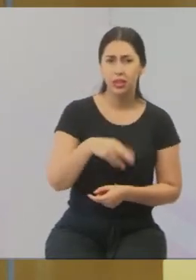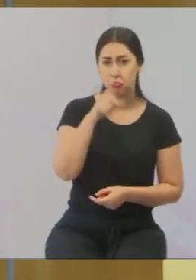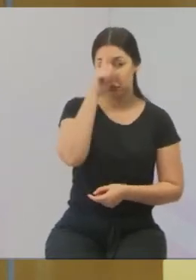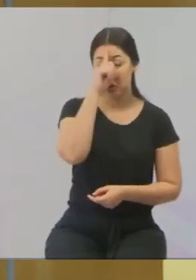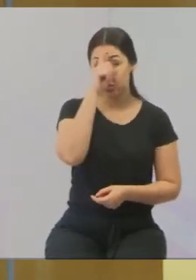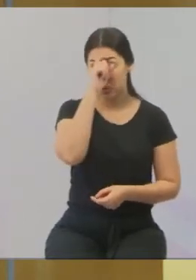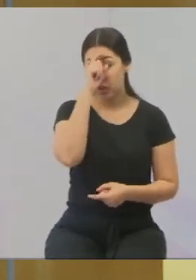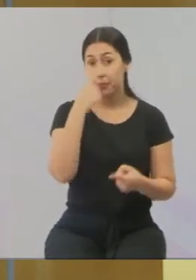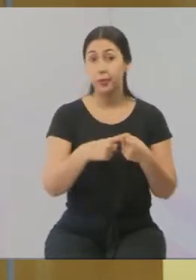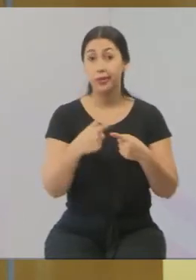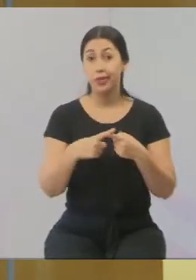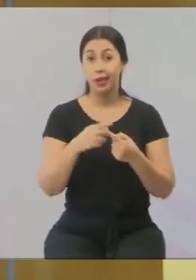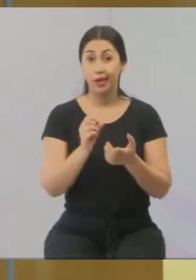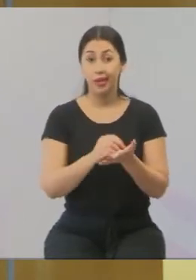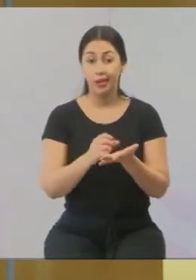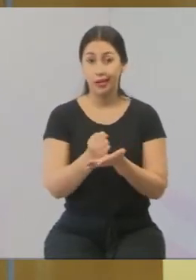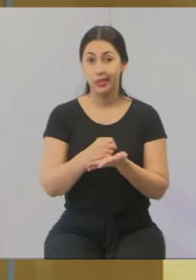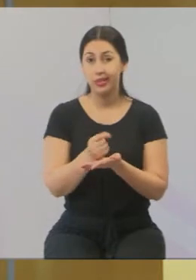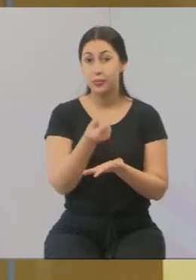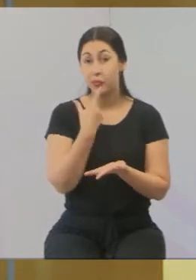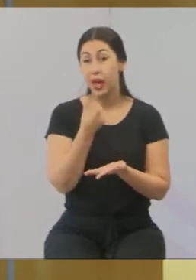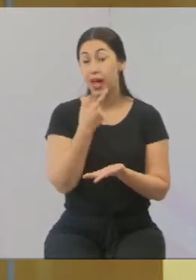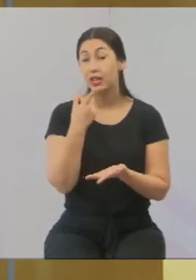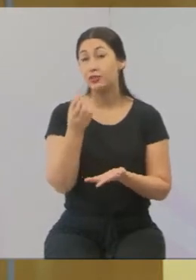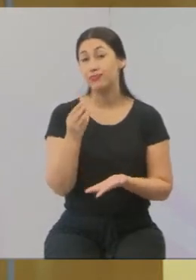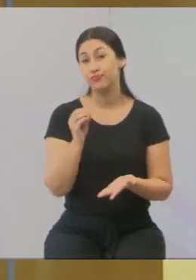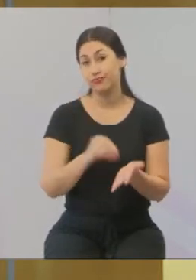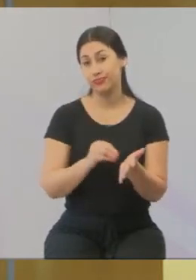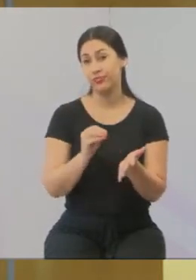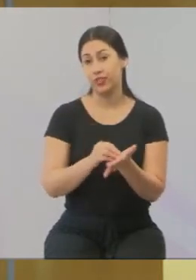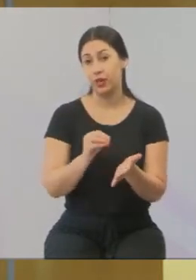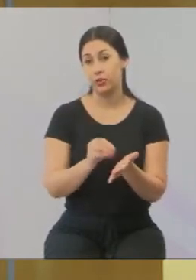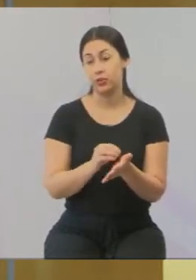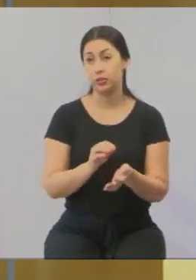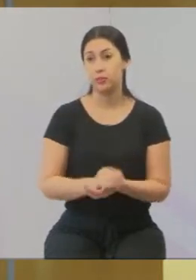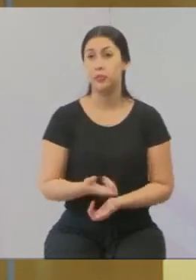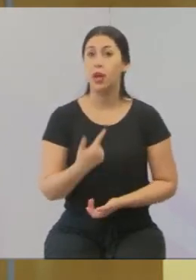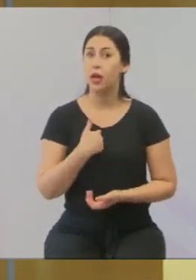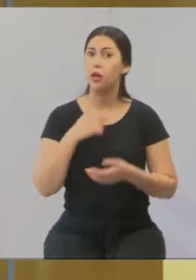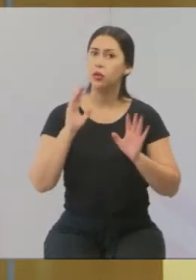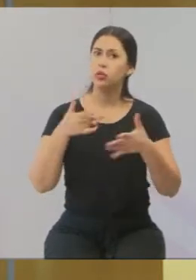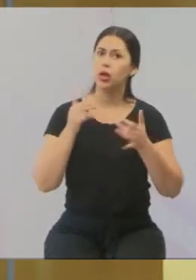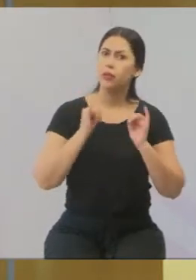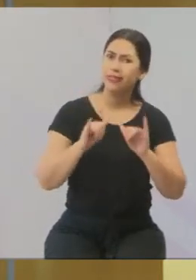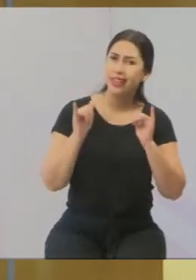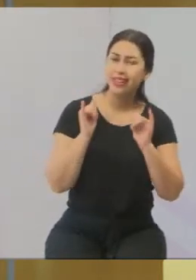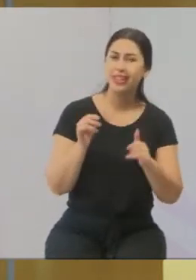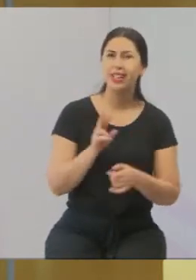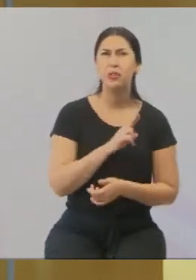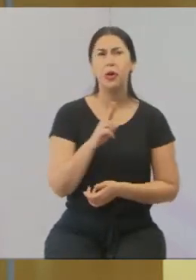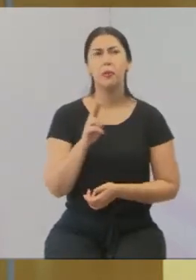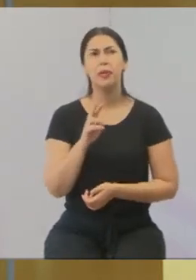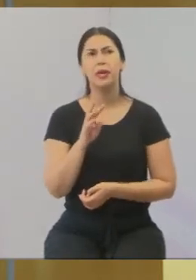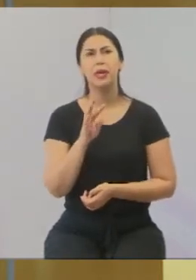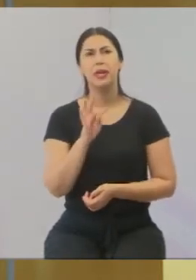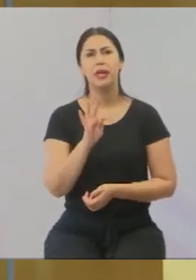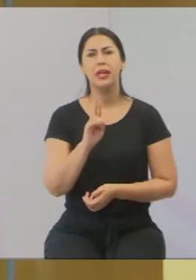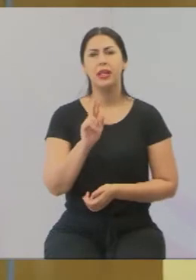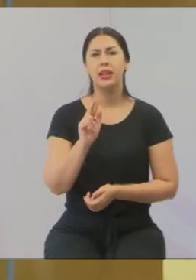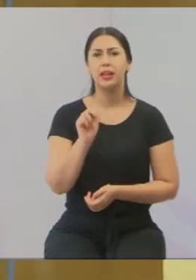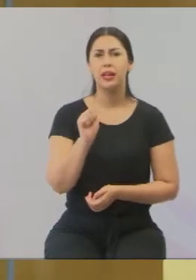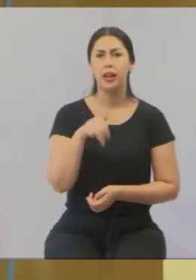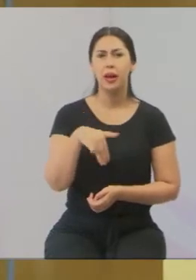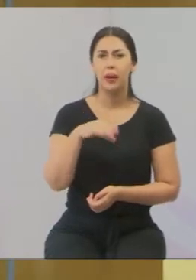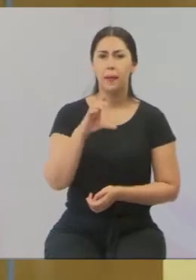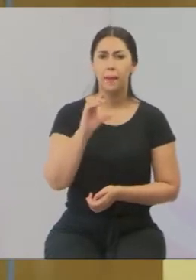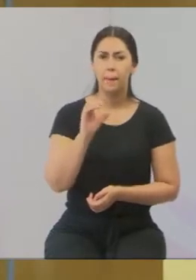principalmente pela falta de remédios. Eu já falei aqui, acho que é Tramal, alguma coisa assim o nome, é um remédio